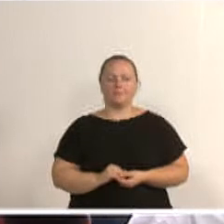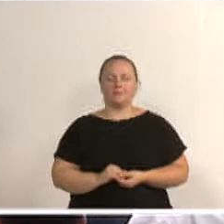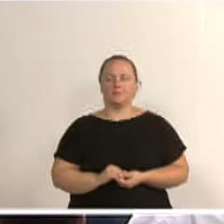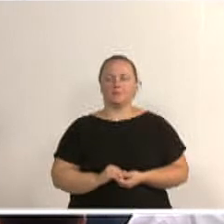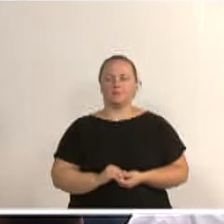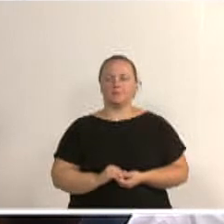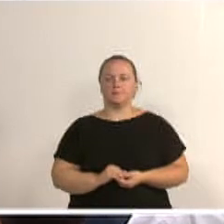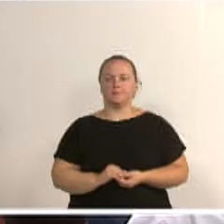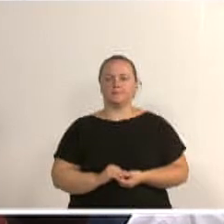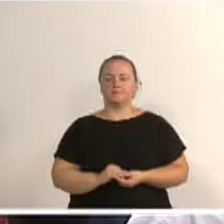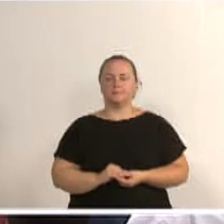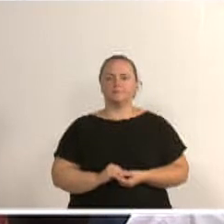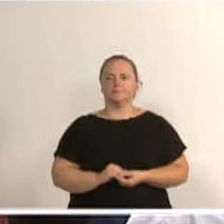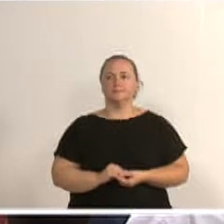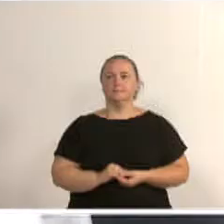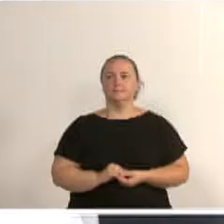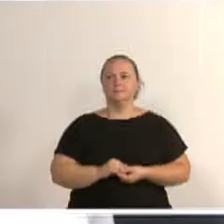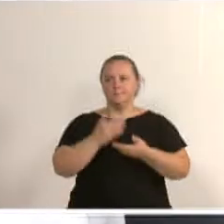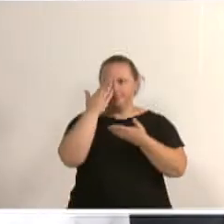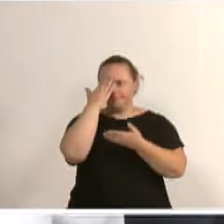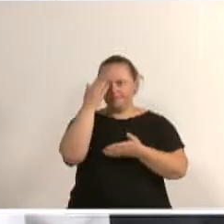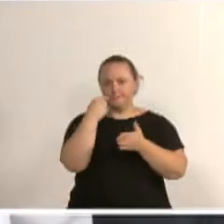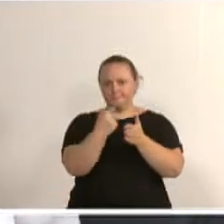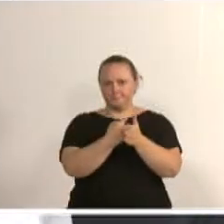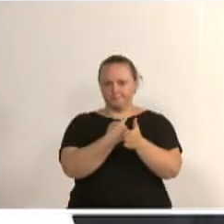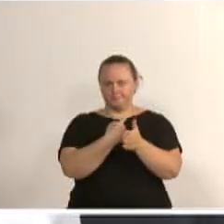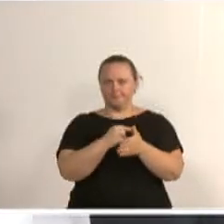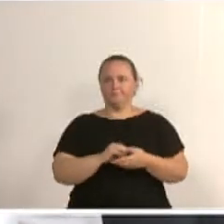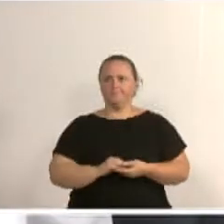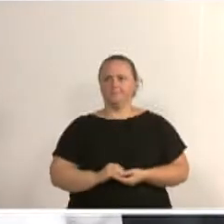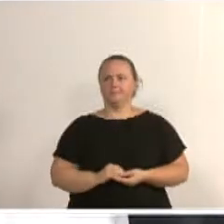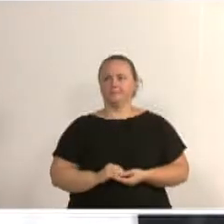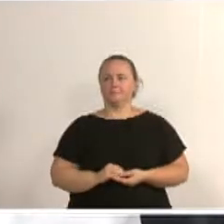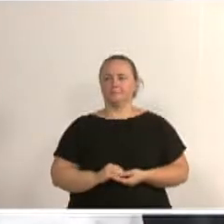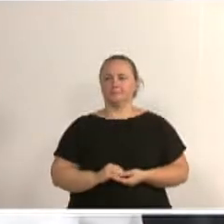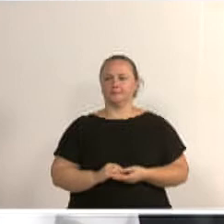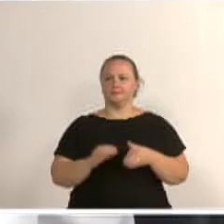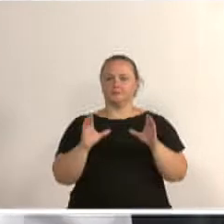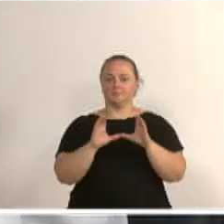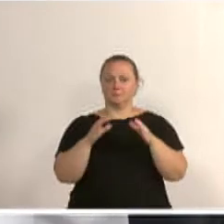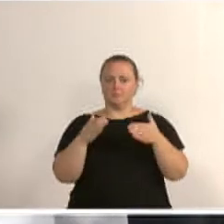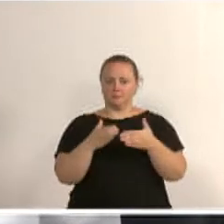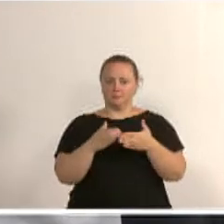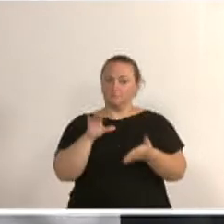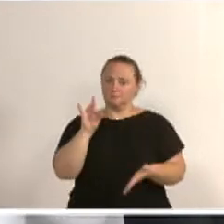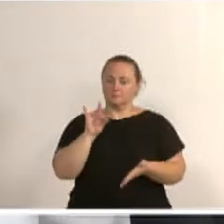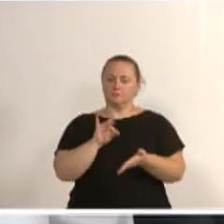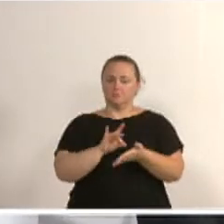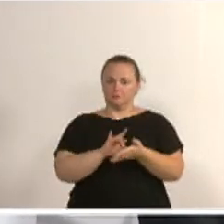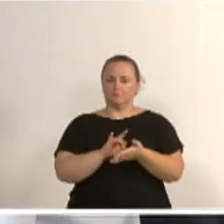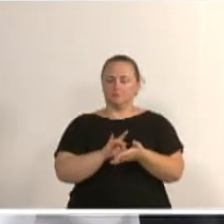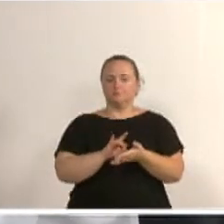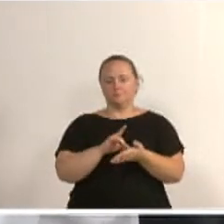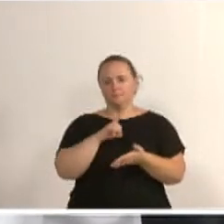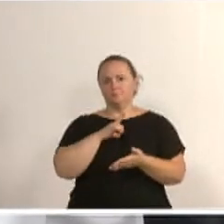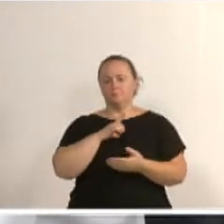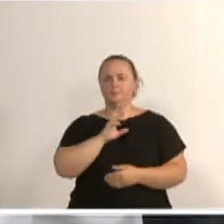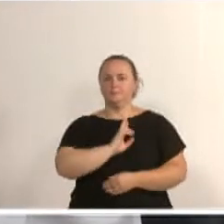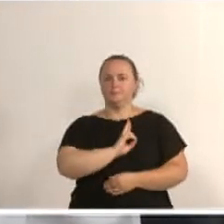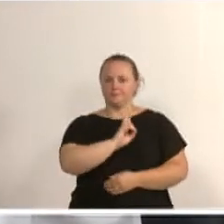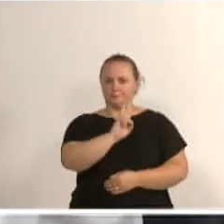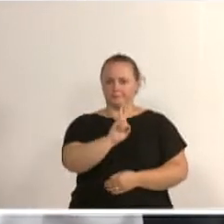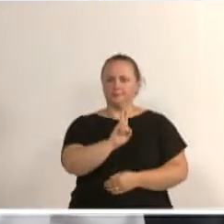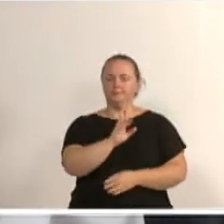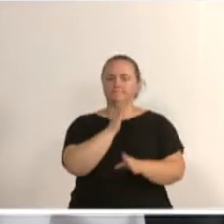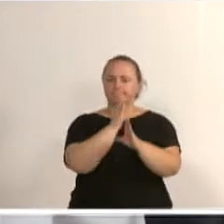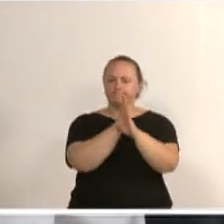Bom, obrigado pela pergunta, Ari. A comissão ela foi instituída com esses representantes,